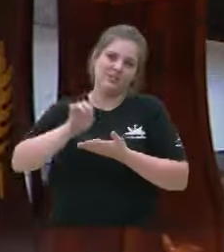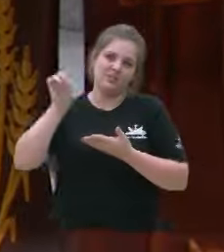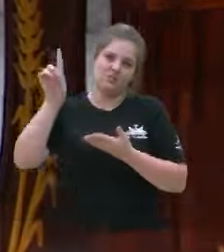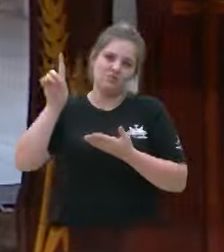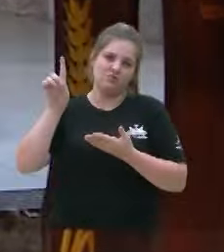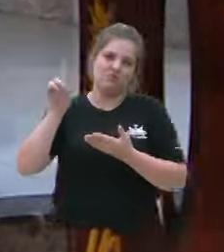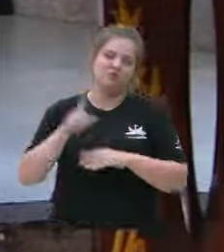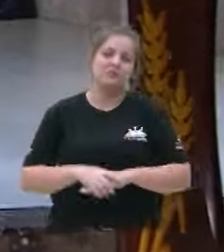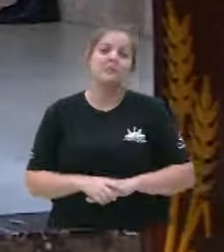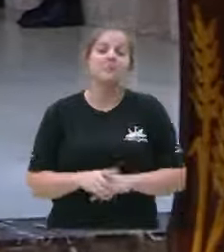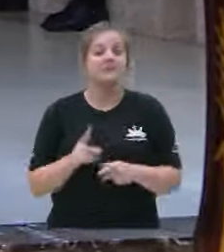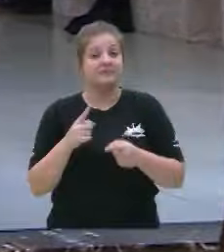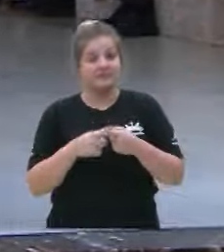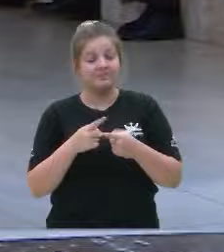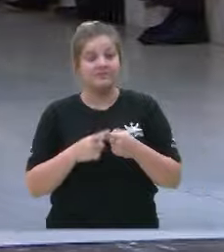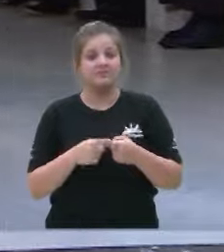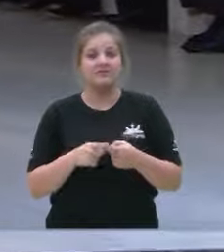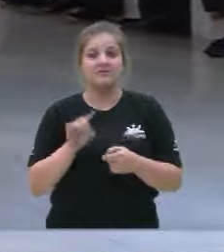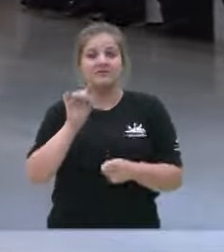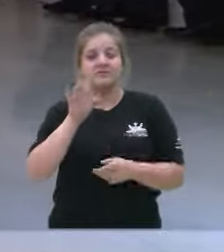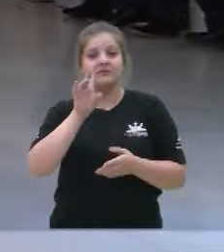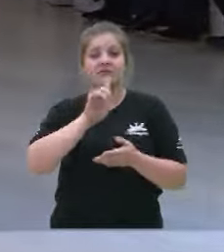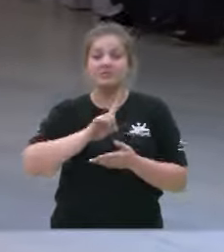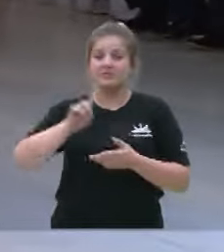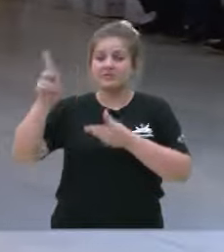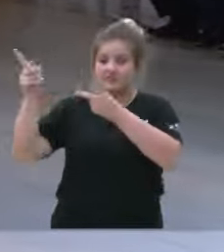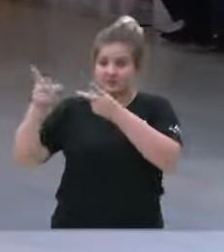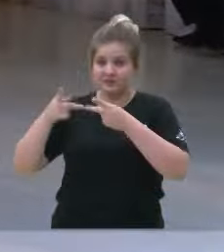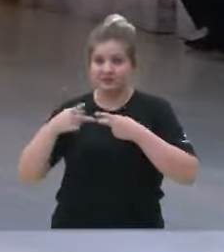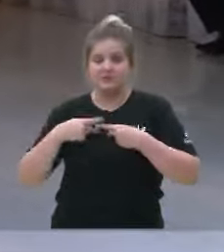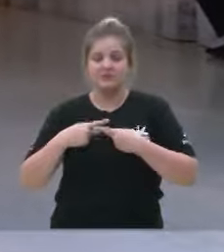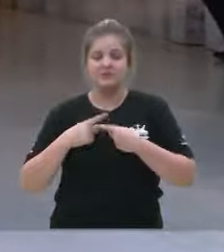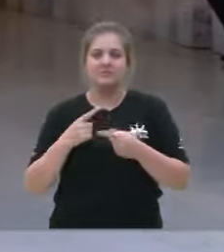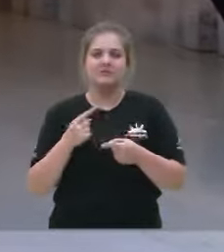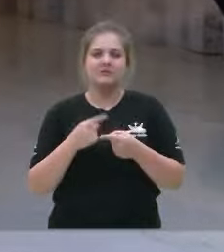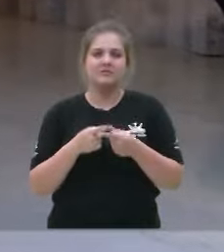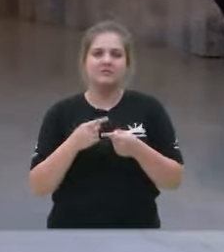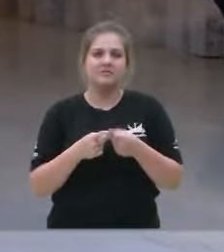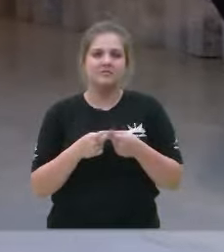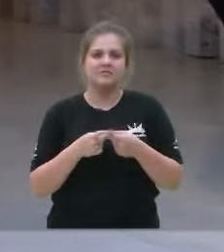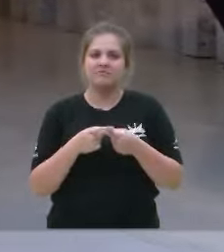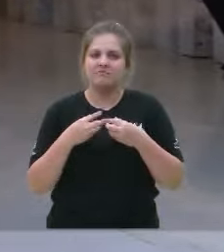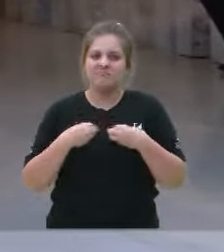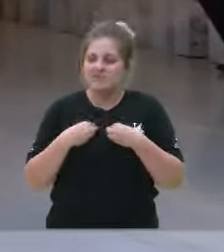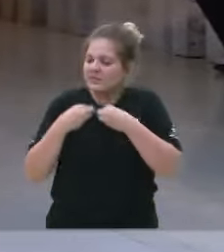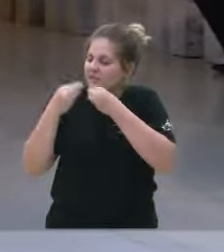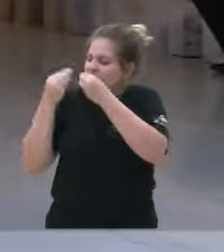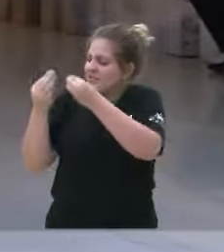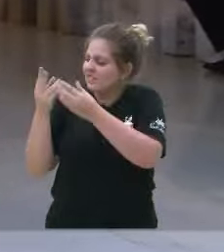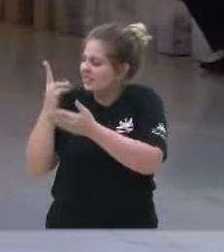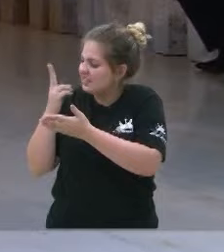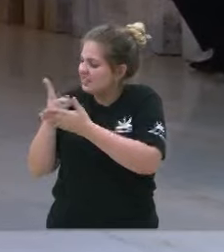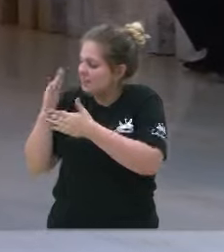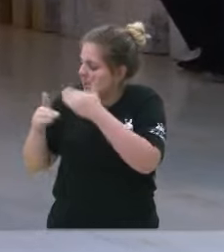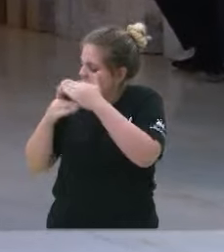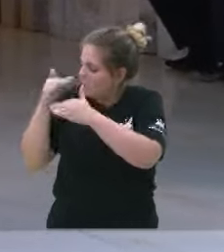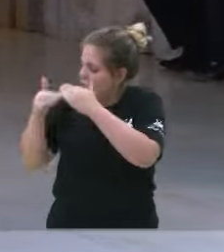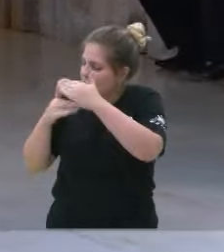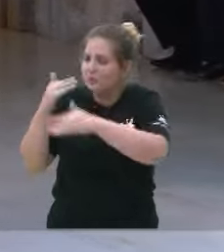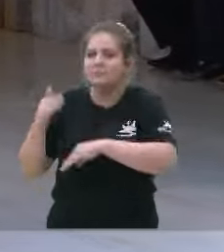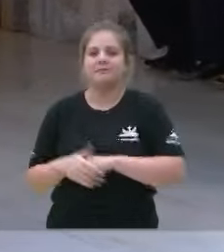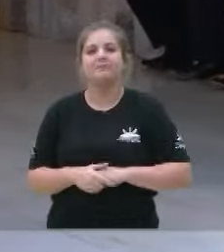Senhor porque ele nos convida a uma entrega constante